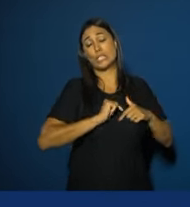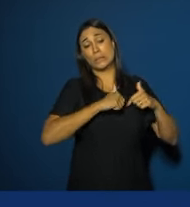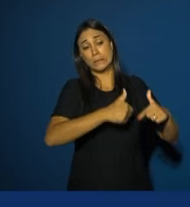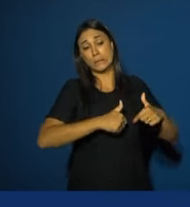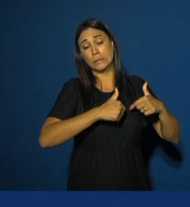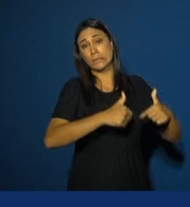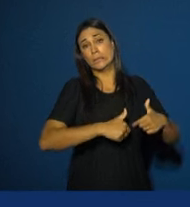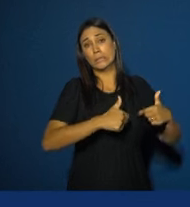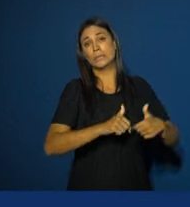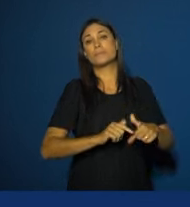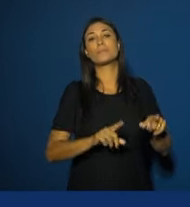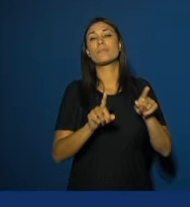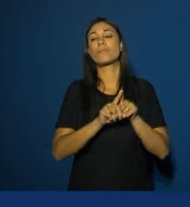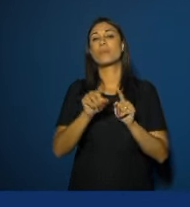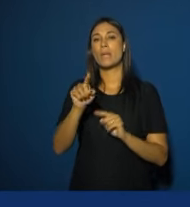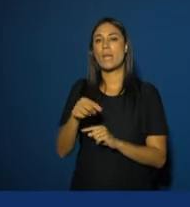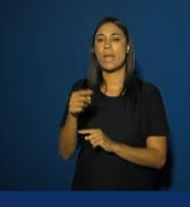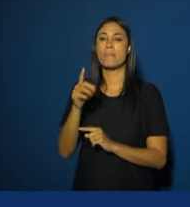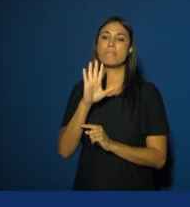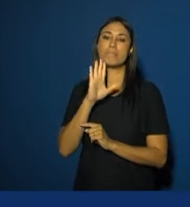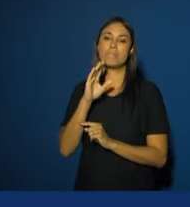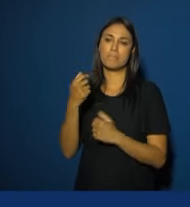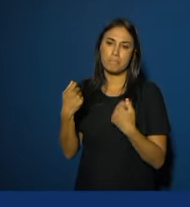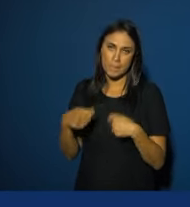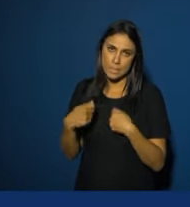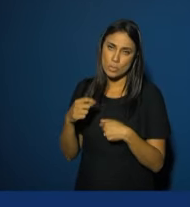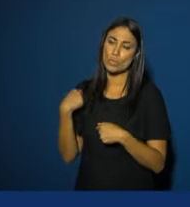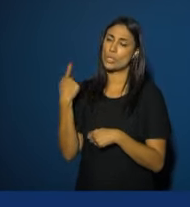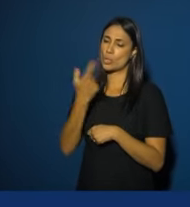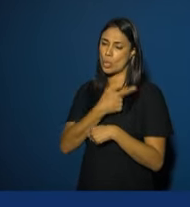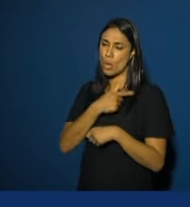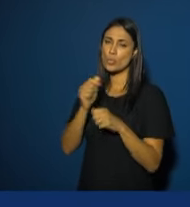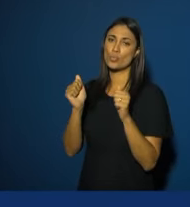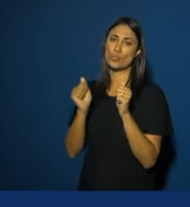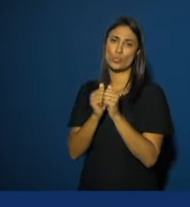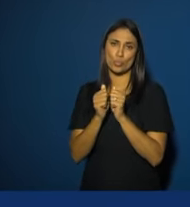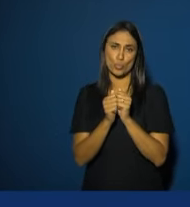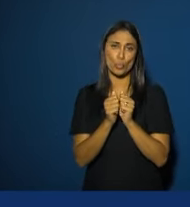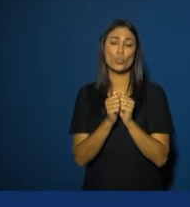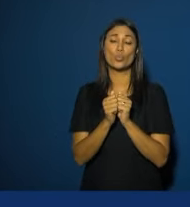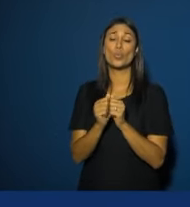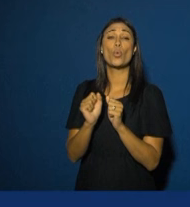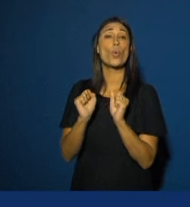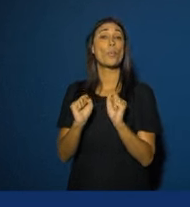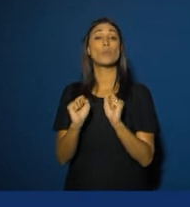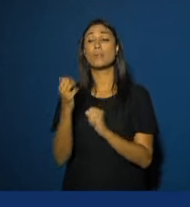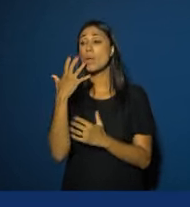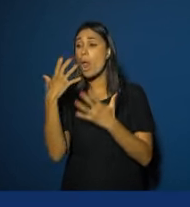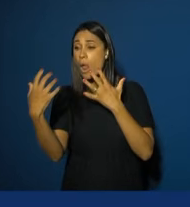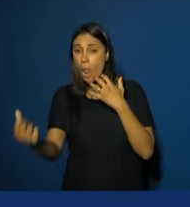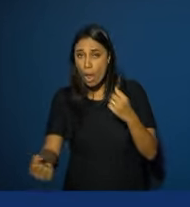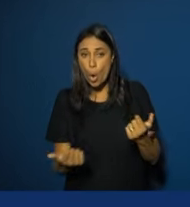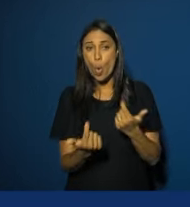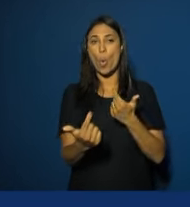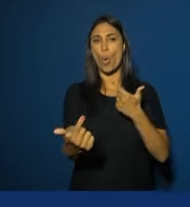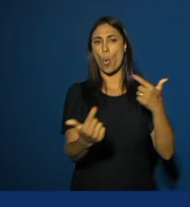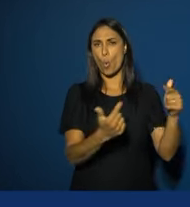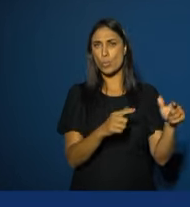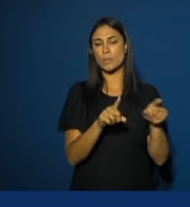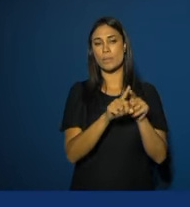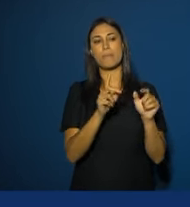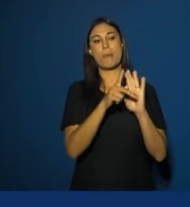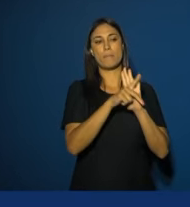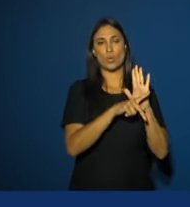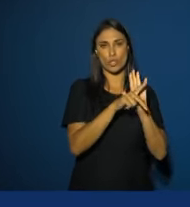essa função, e é necessário que nós possamos juntos atrair outros players, seja para